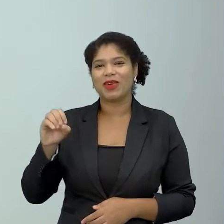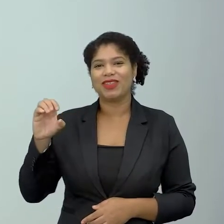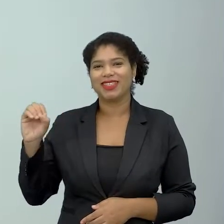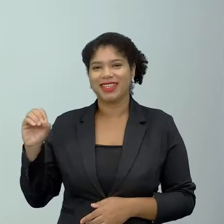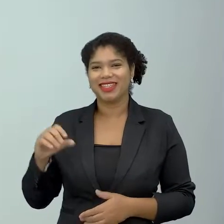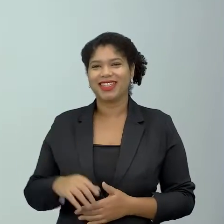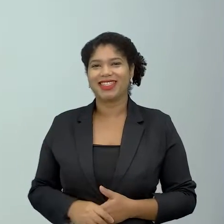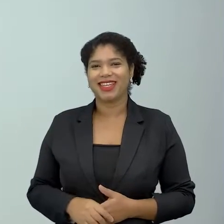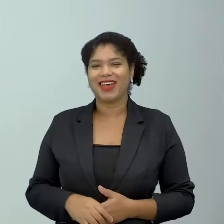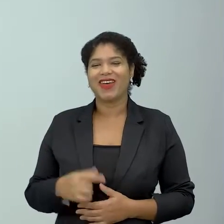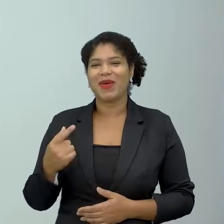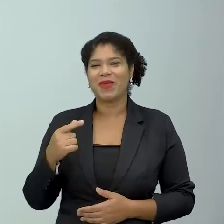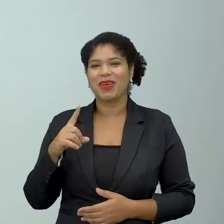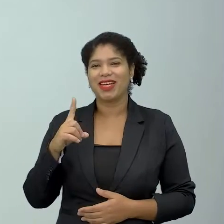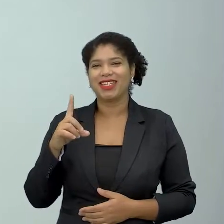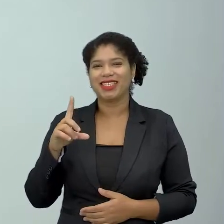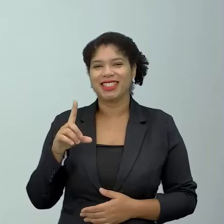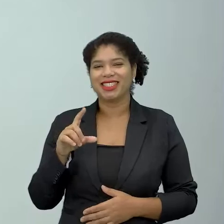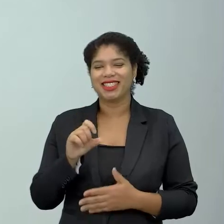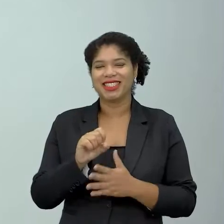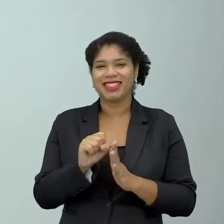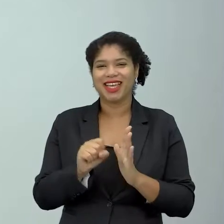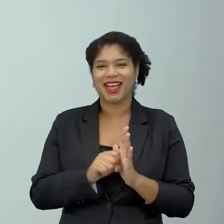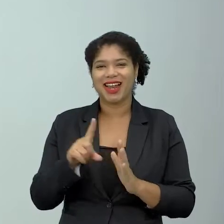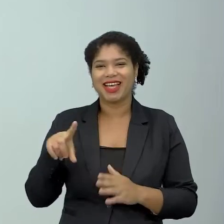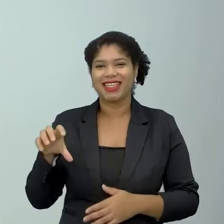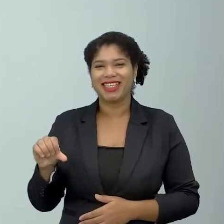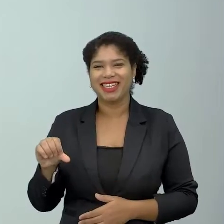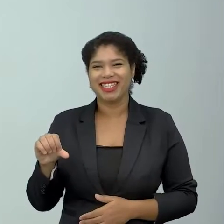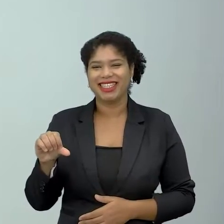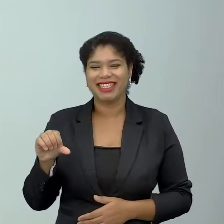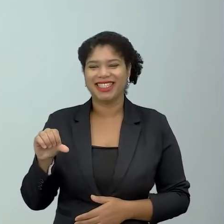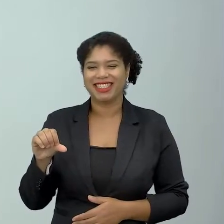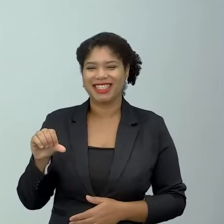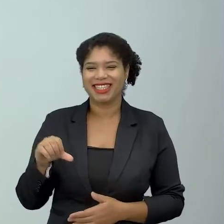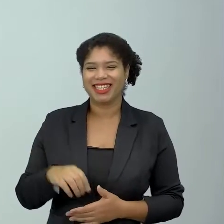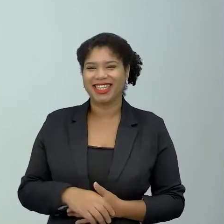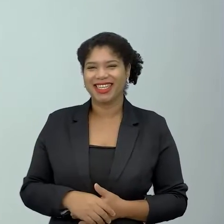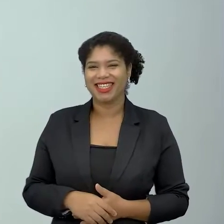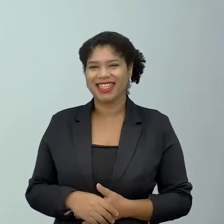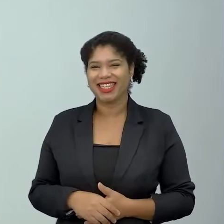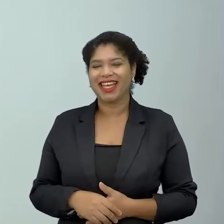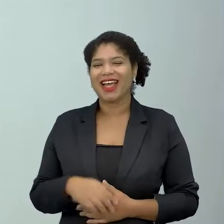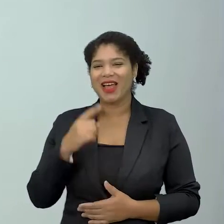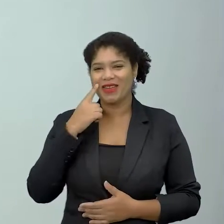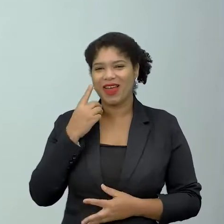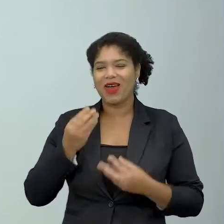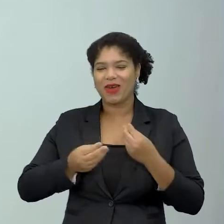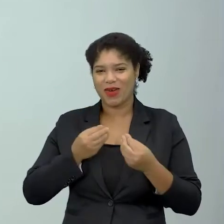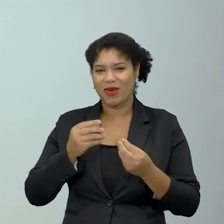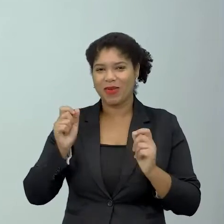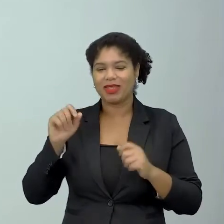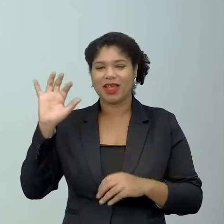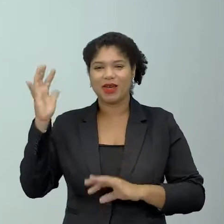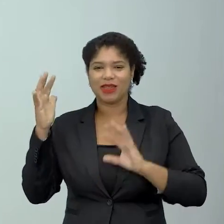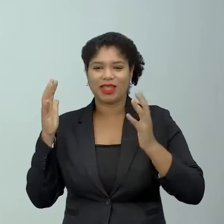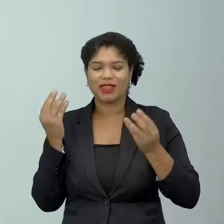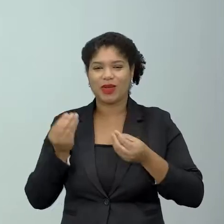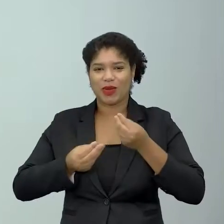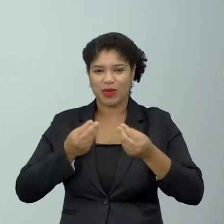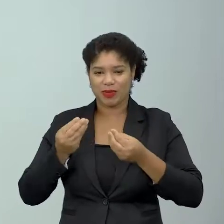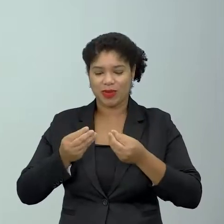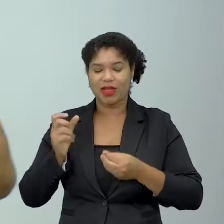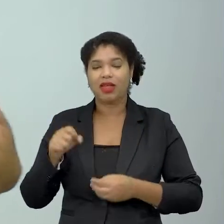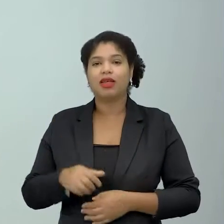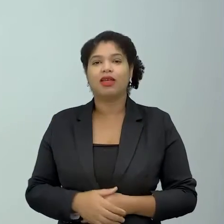1889, século XIX, final do século XIX, eu posso ter errado o ano. E então o que acontece? Quando ele termina o livro e